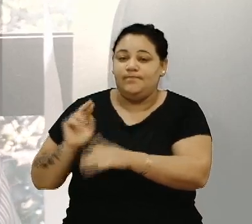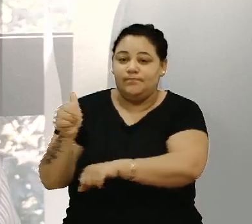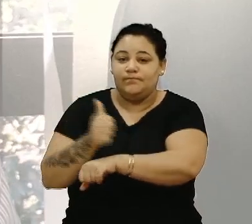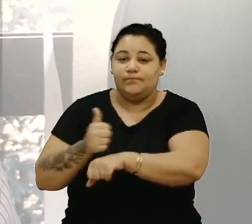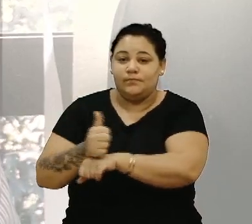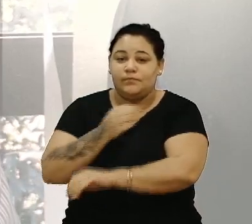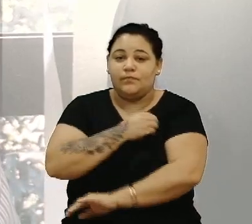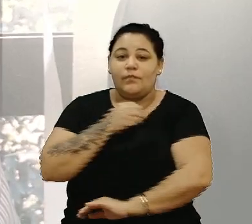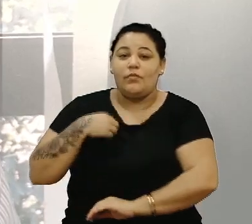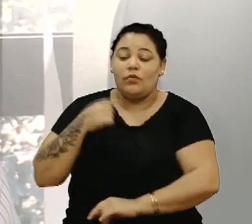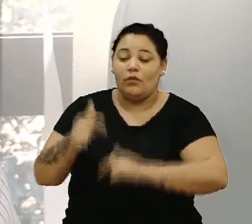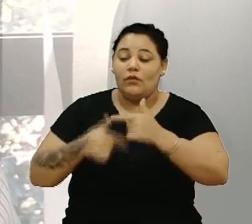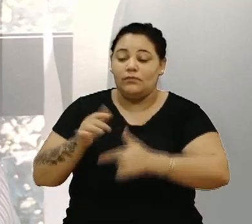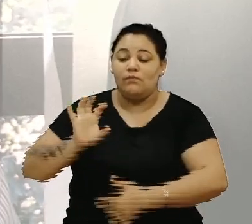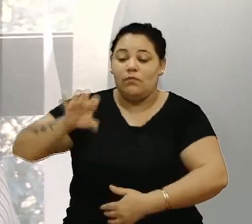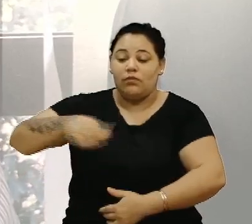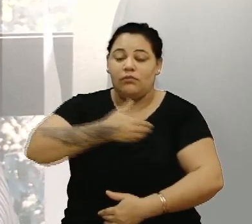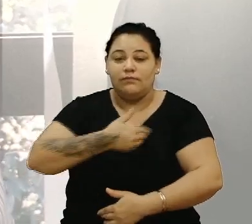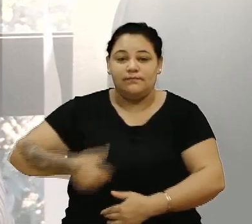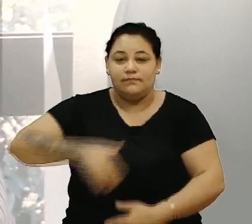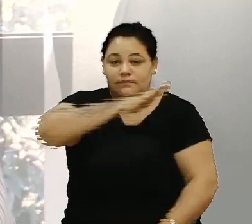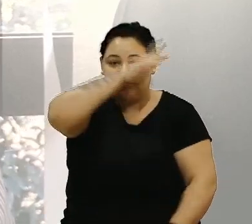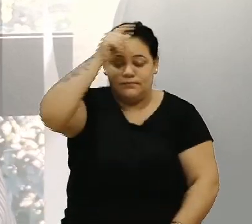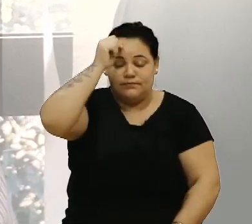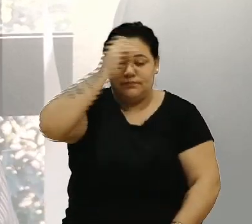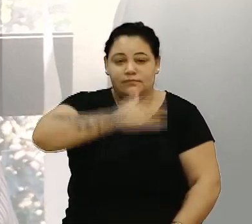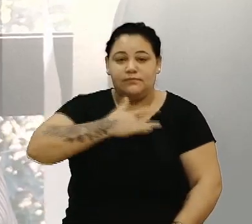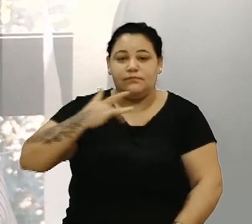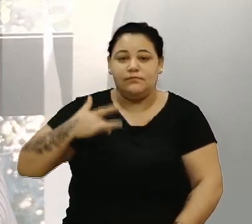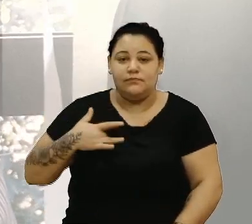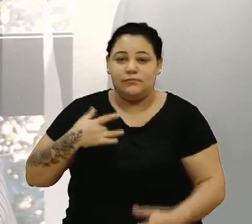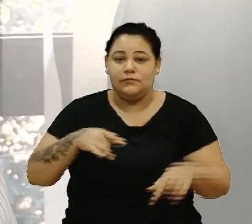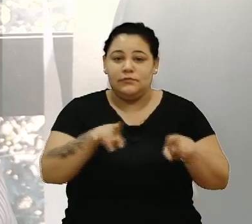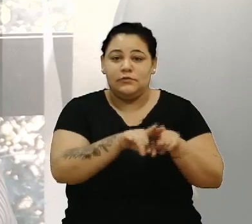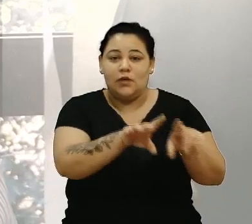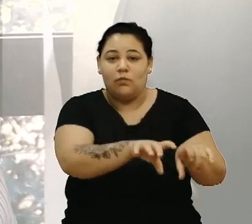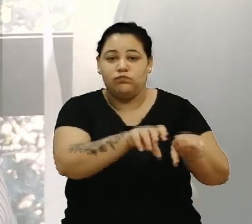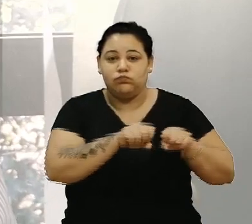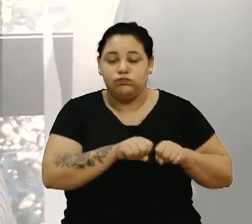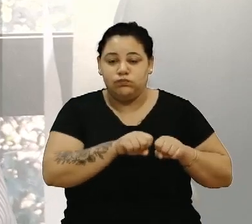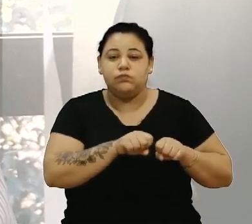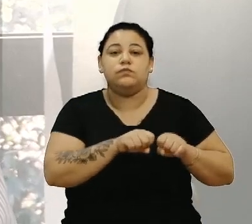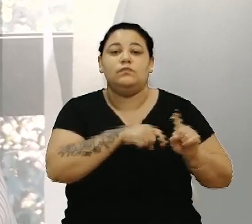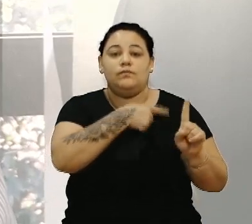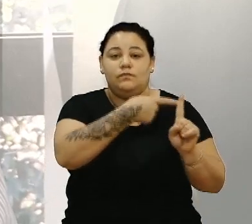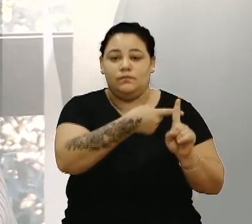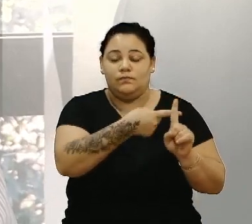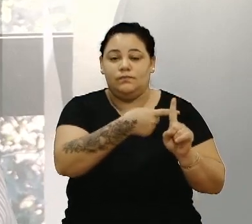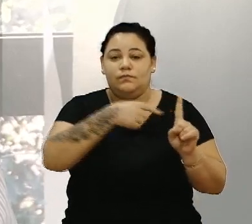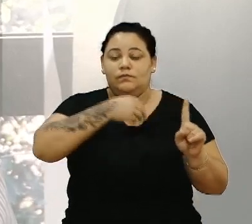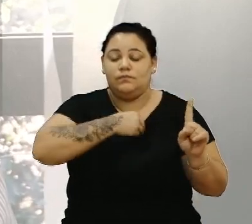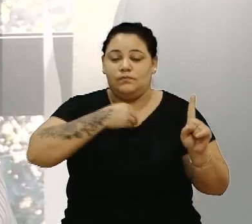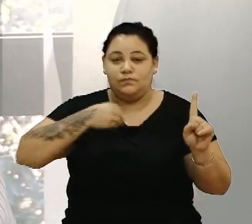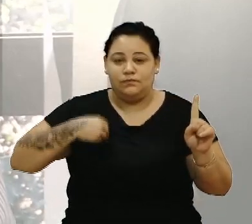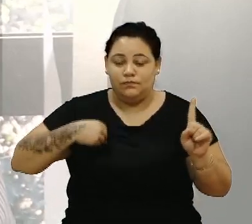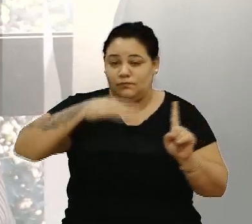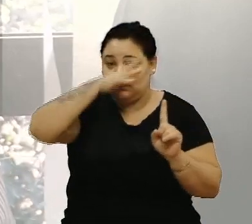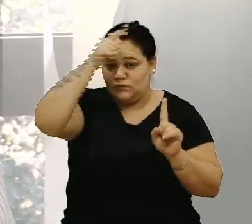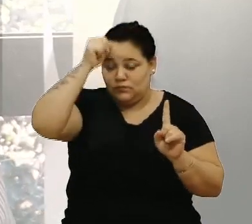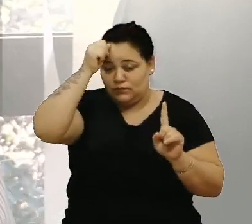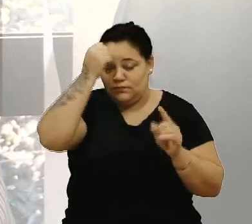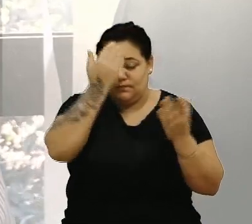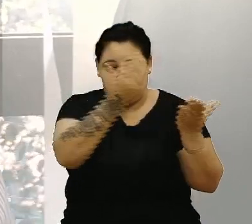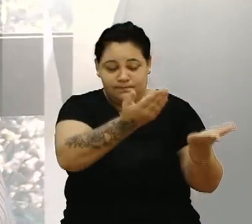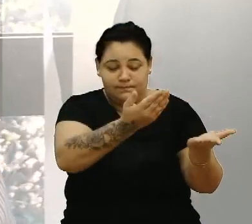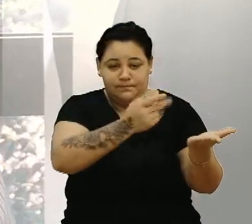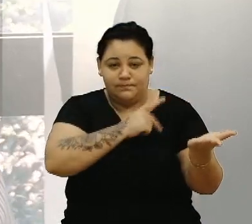atuam na rede pública municipal de saúde e a adesão ao programa Mais Médicos pelo município. Senhora